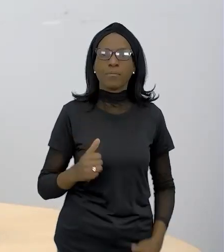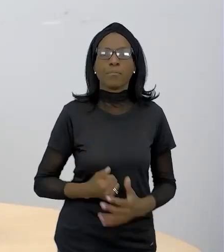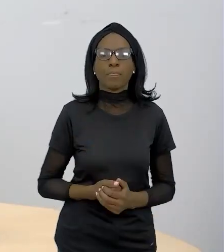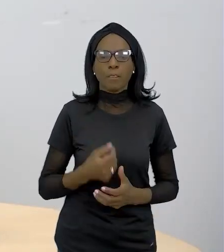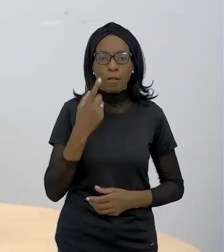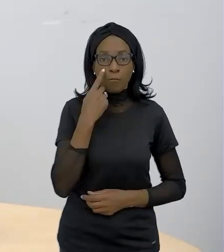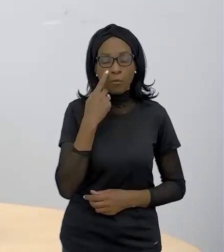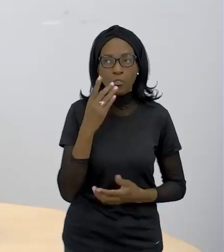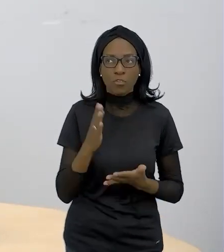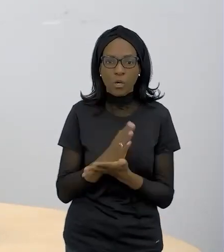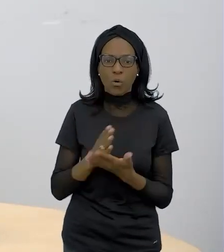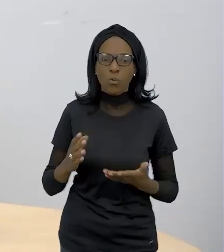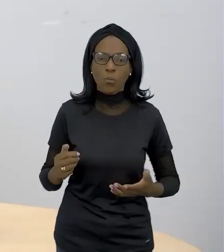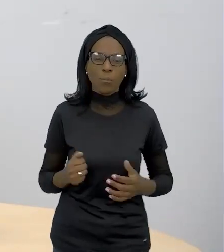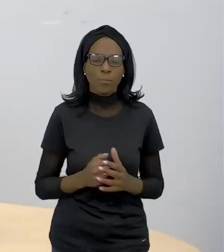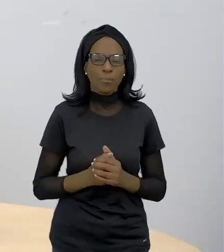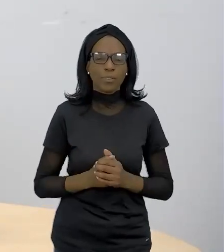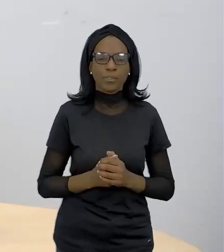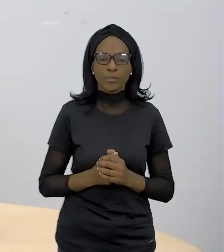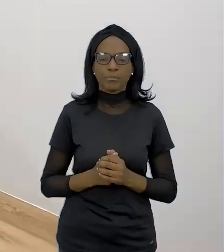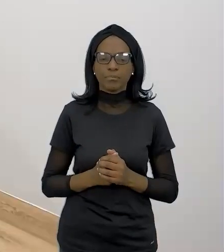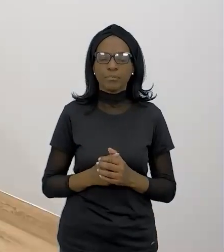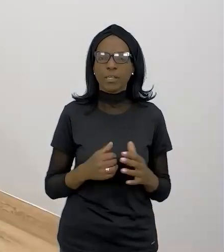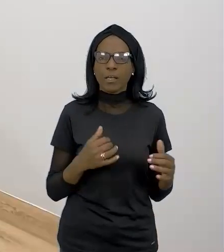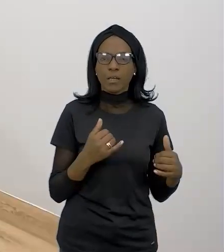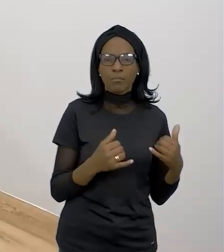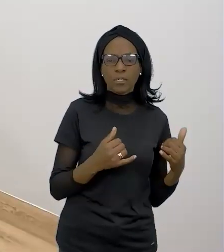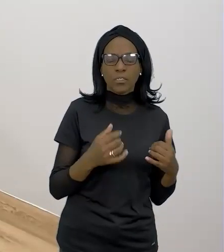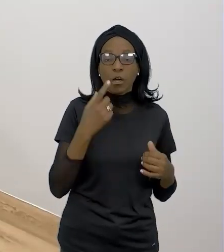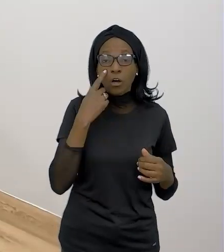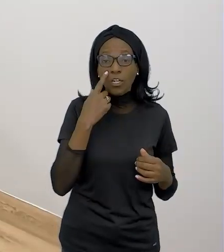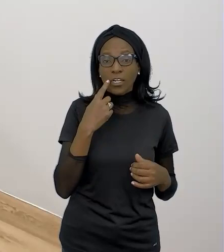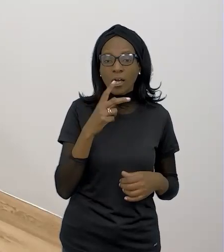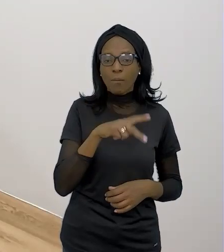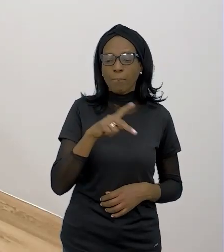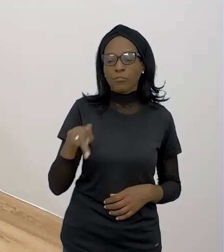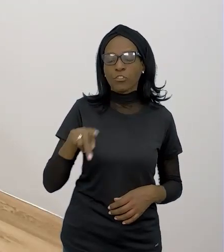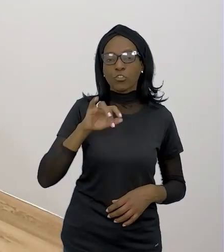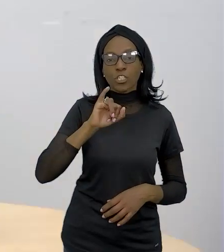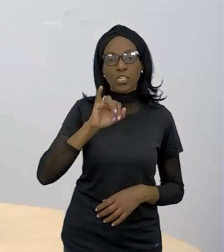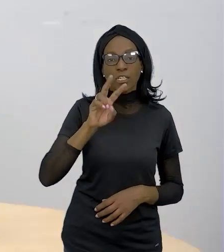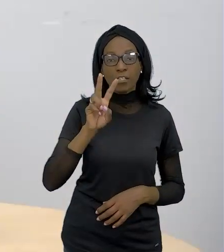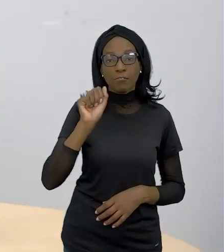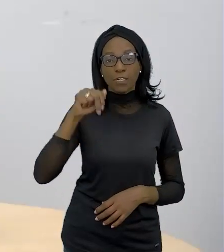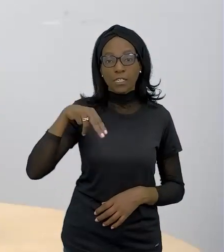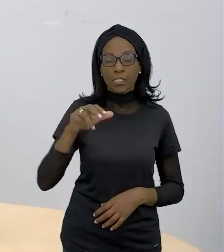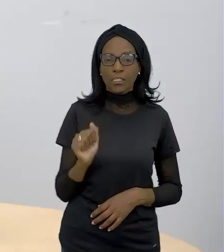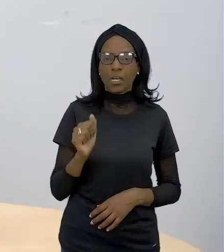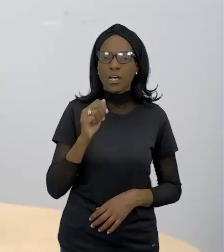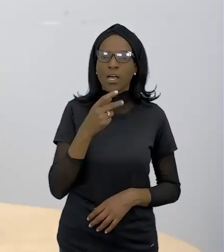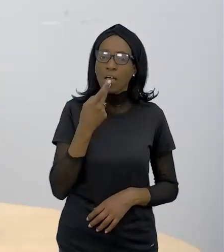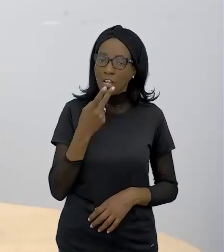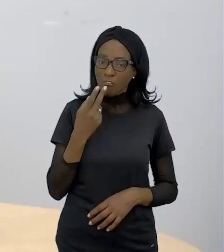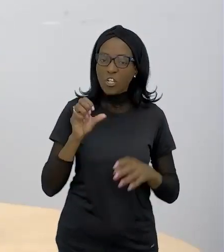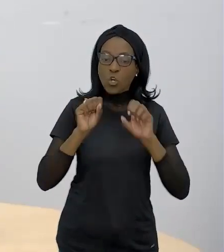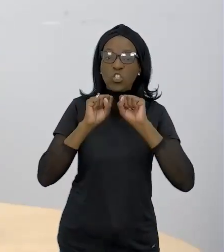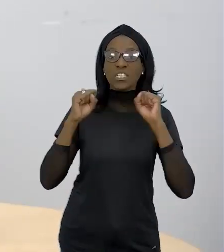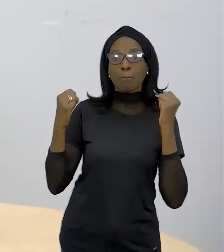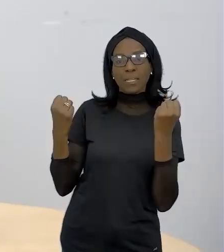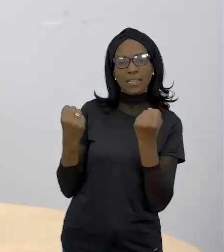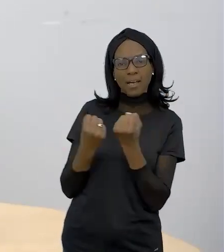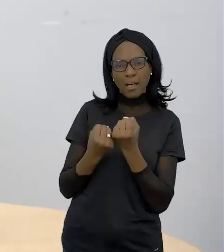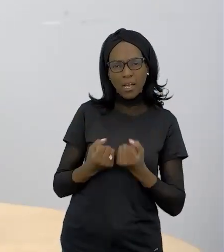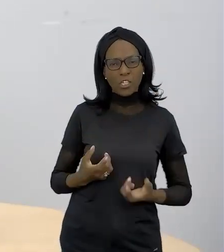Vamos ver alguma Colocar coisa os jogos de e diferente. brincadeiras. Olha lá, a professora Ivana falou sobre o seminário. Veja só,